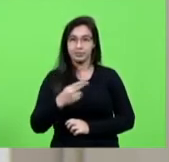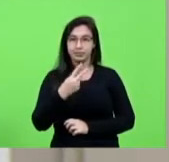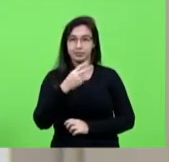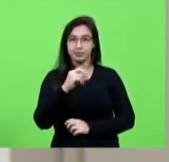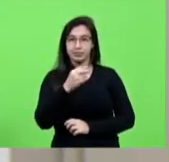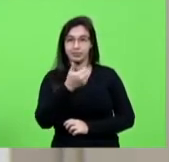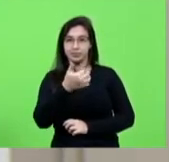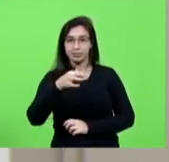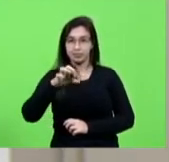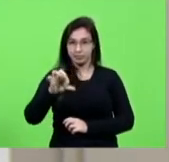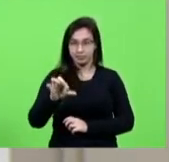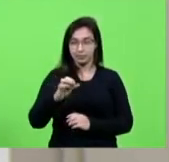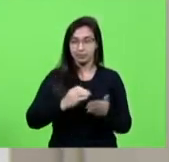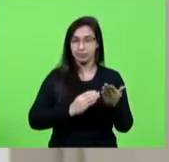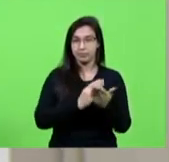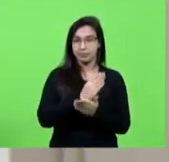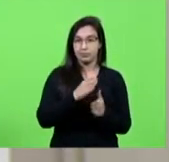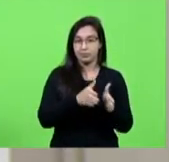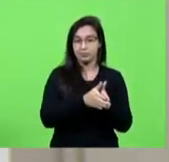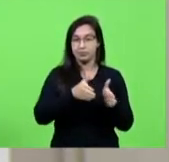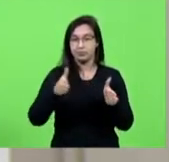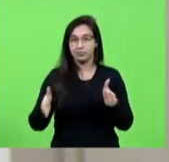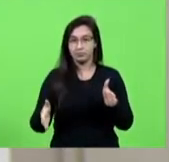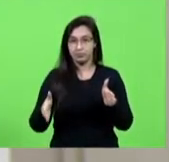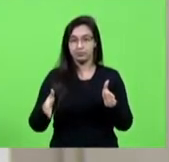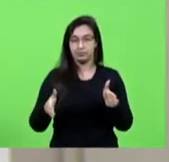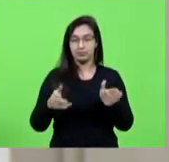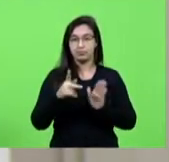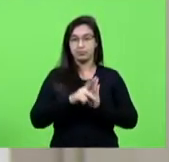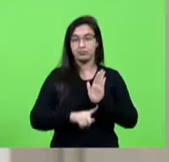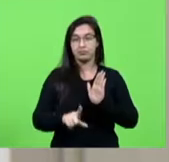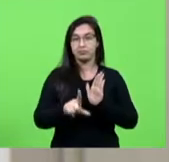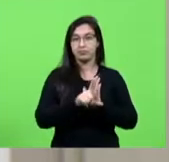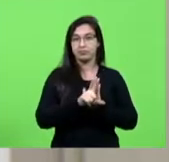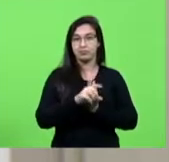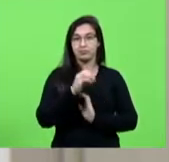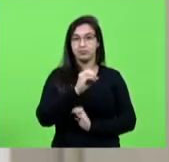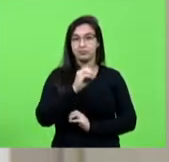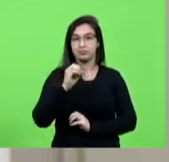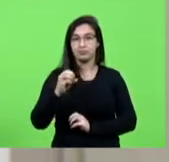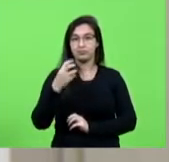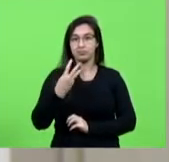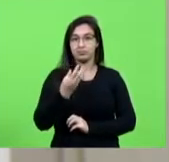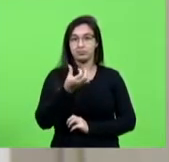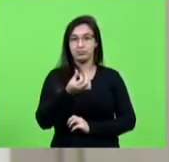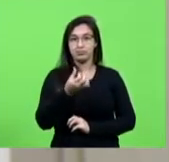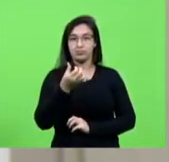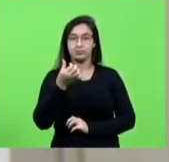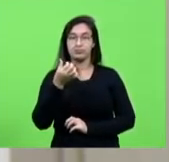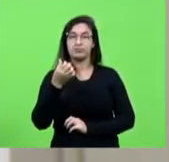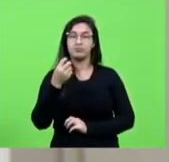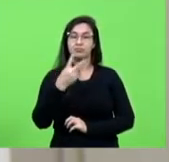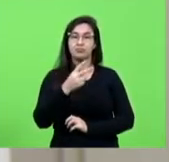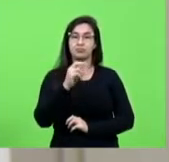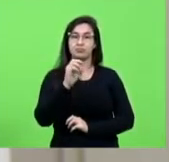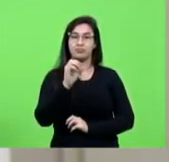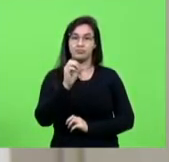404/2019. Foram aprovados por maioria em turno único os projetos de lei 0036 e